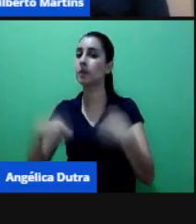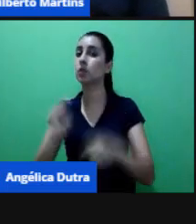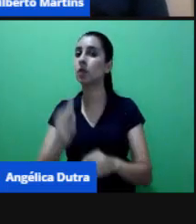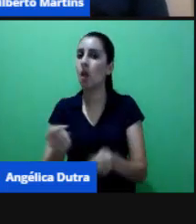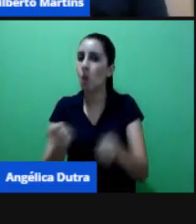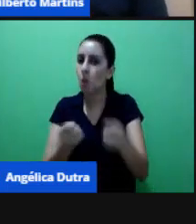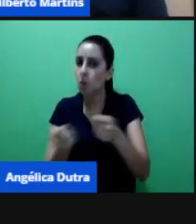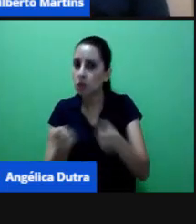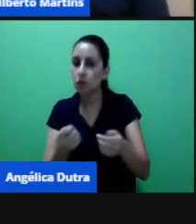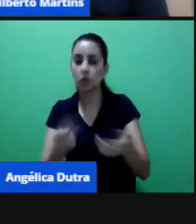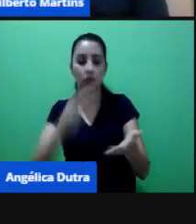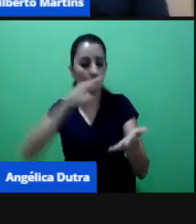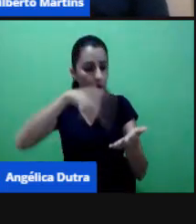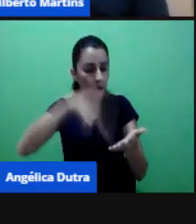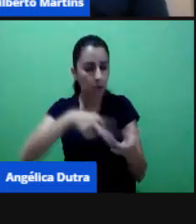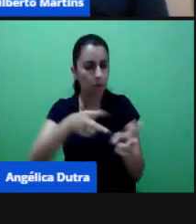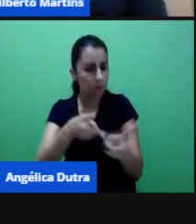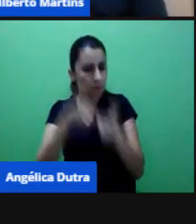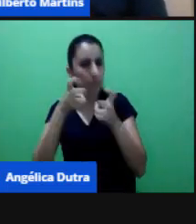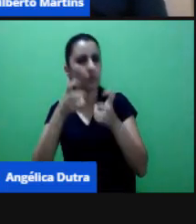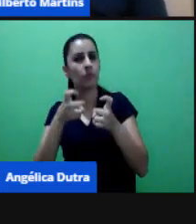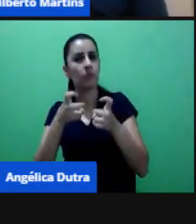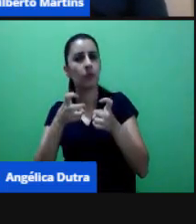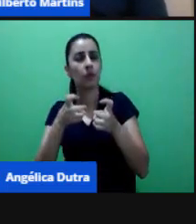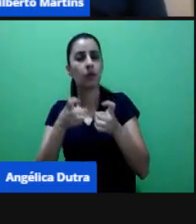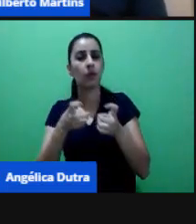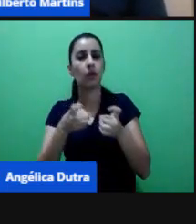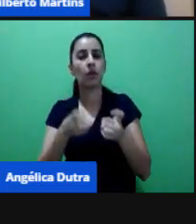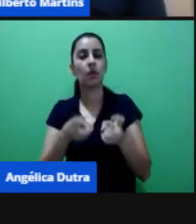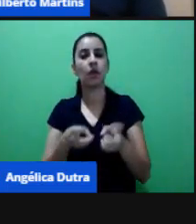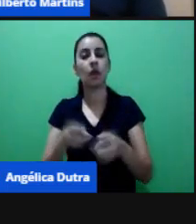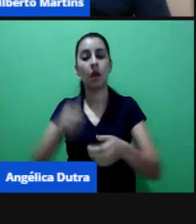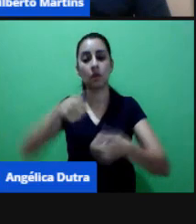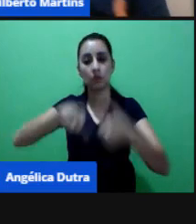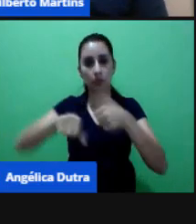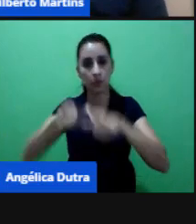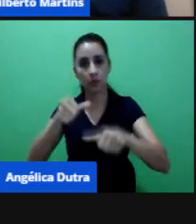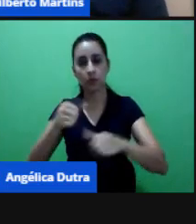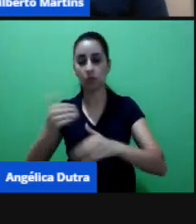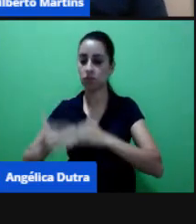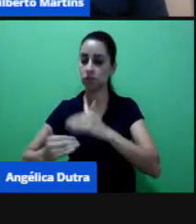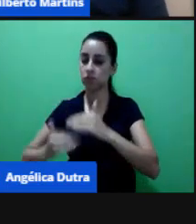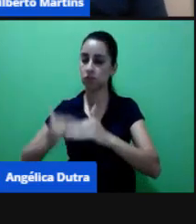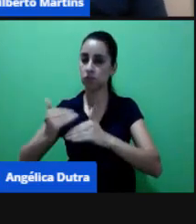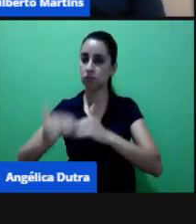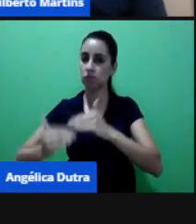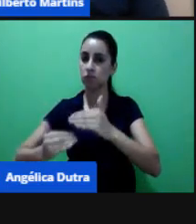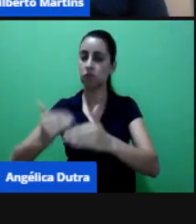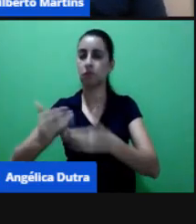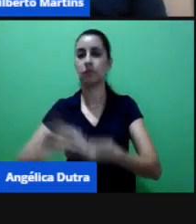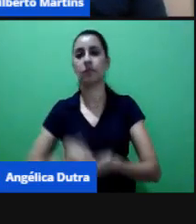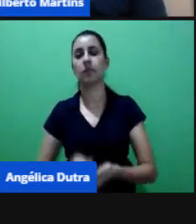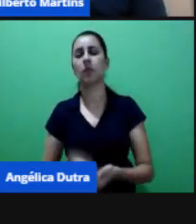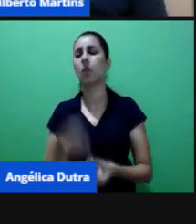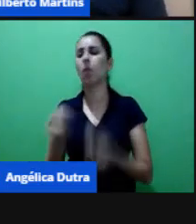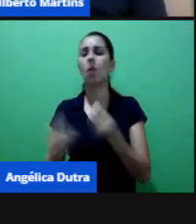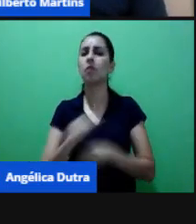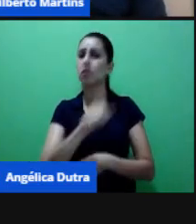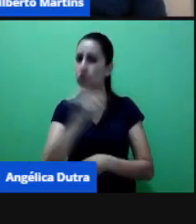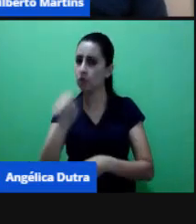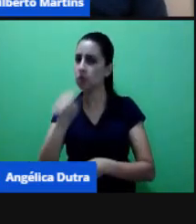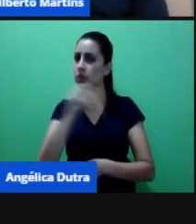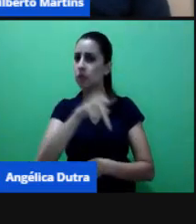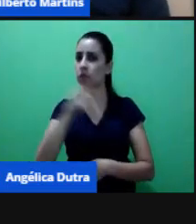esse acompanhamento e essas avaliações de processo, né? A forma como você vai avaliar vai ser